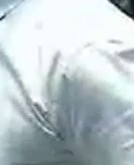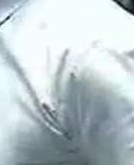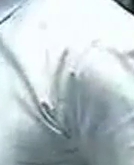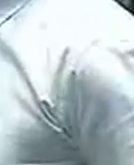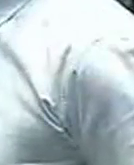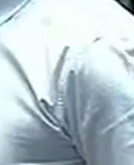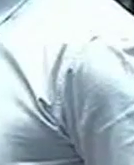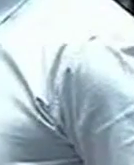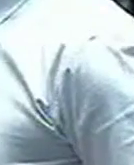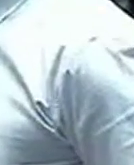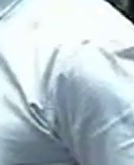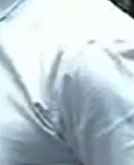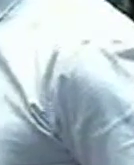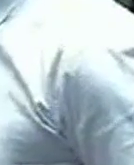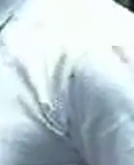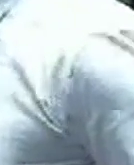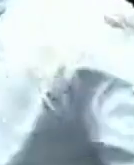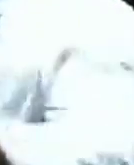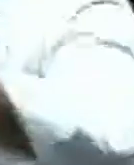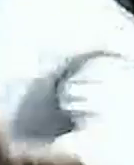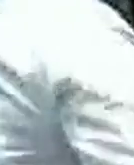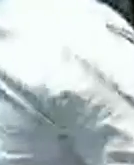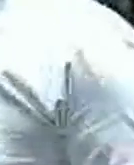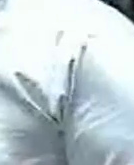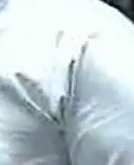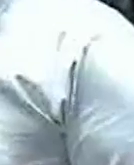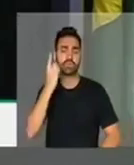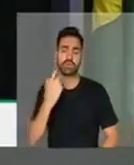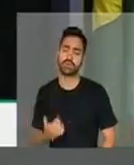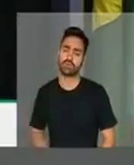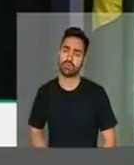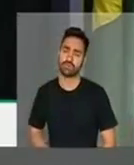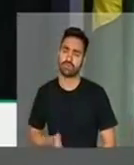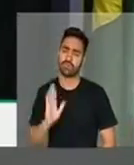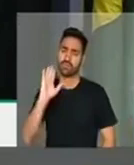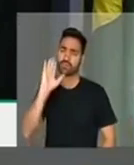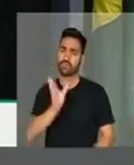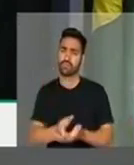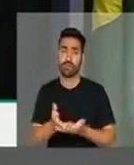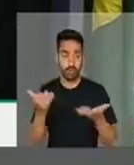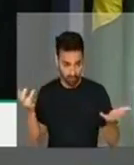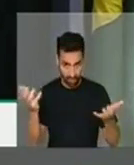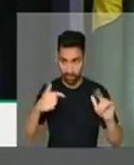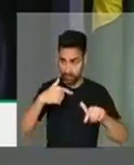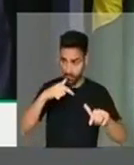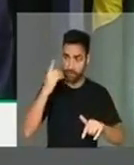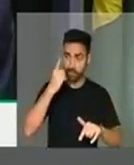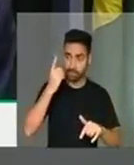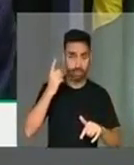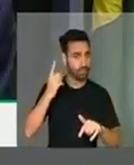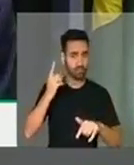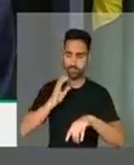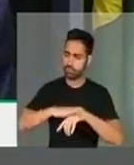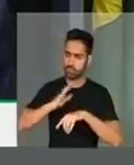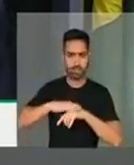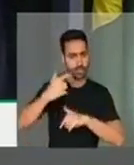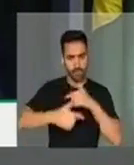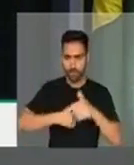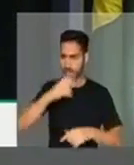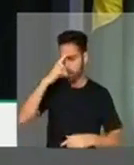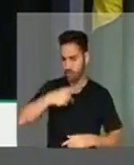autorize pedir ajuda para a campanha só pela internet. Quem quer vir para a vida pública, faça uma caminhada de